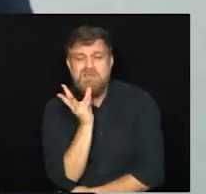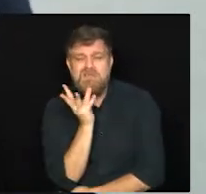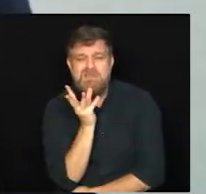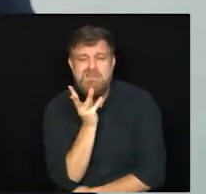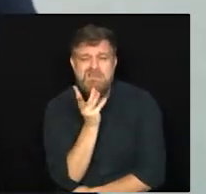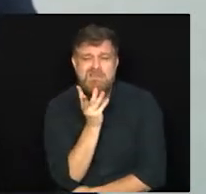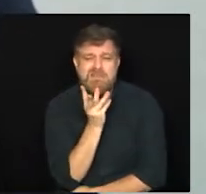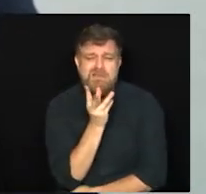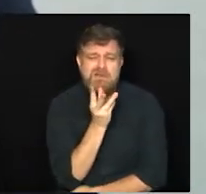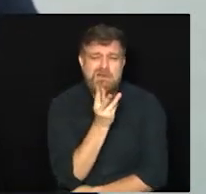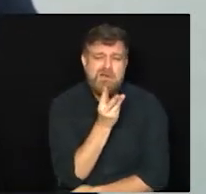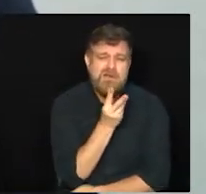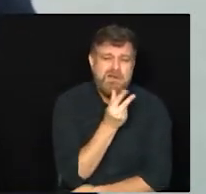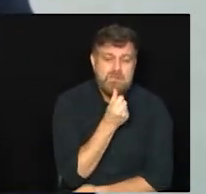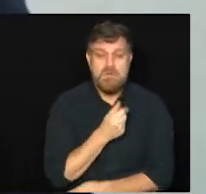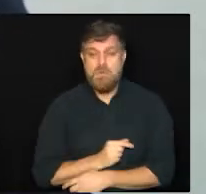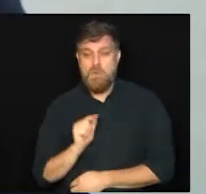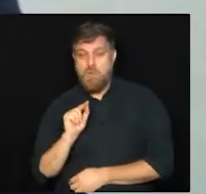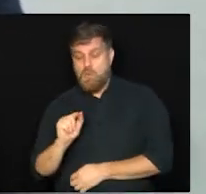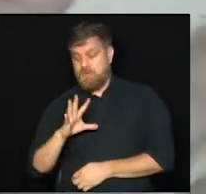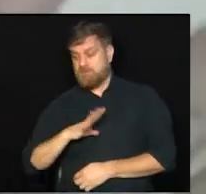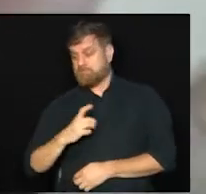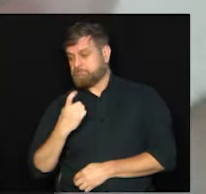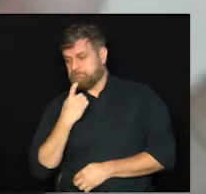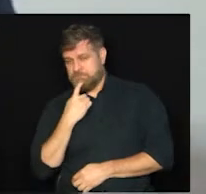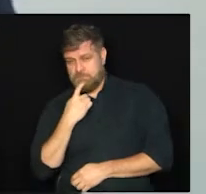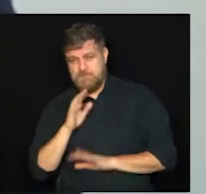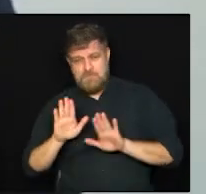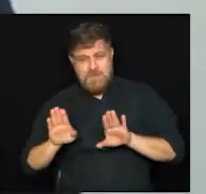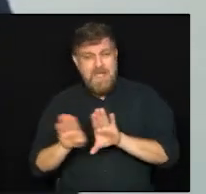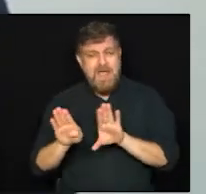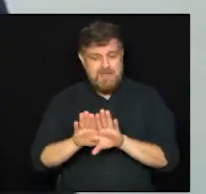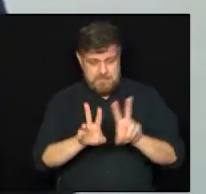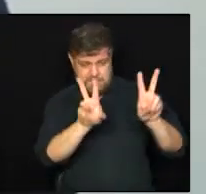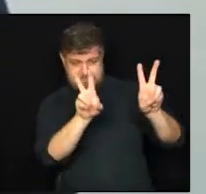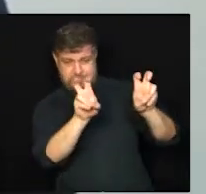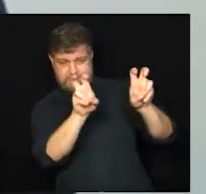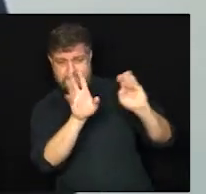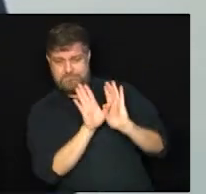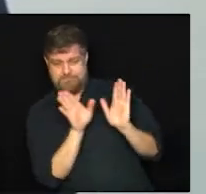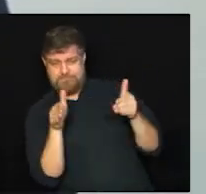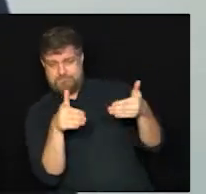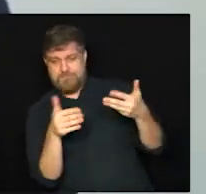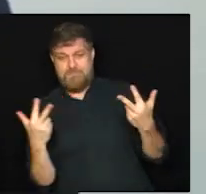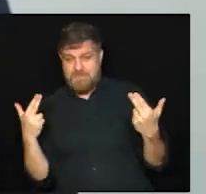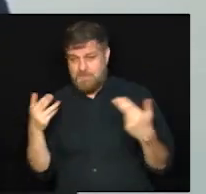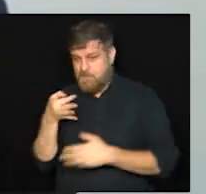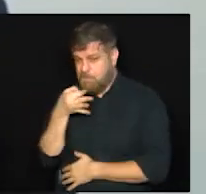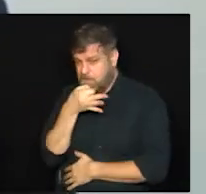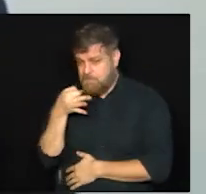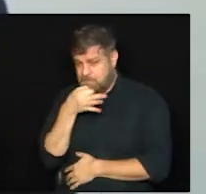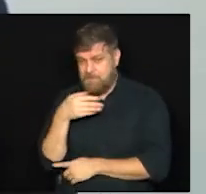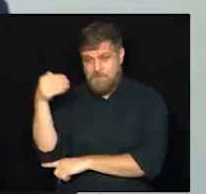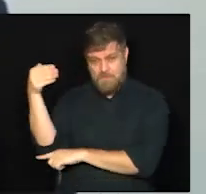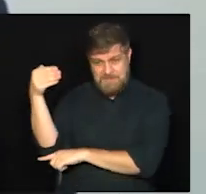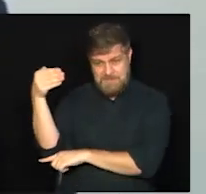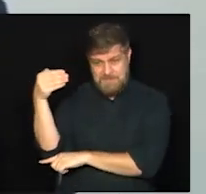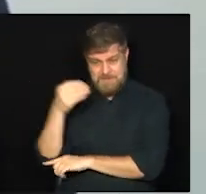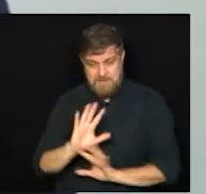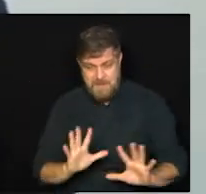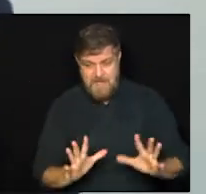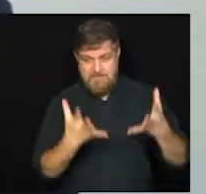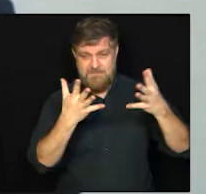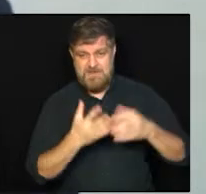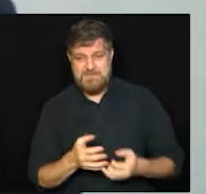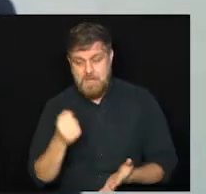Bom, o que o município... e daí também queria falar um assunto que o Vanderlei falou. A hotelaria e eventos